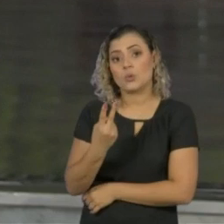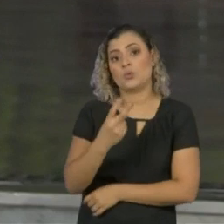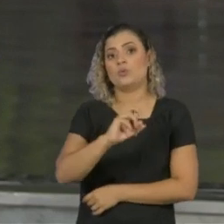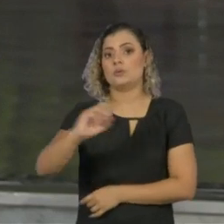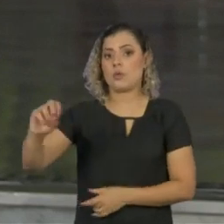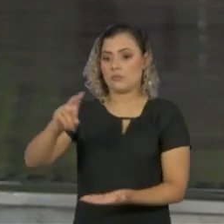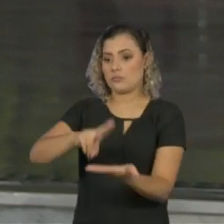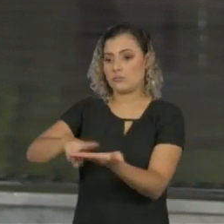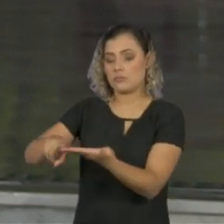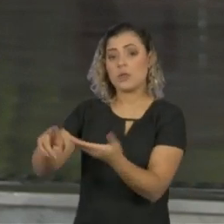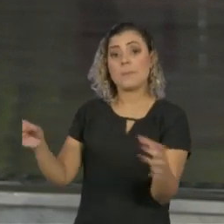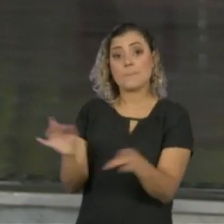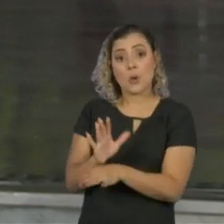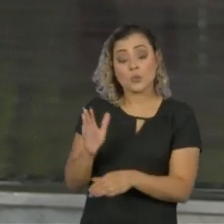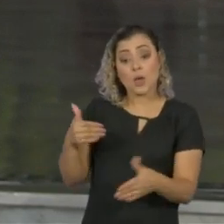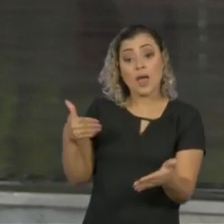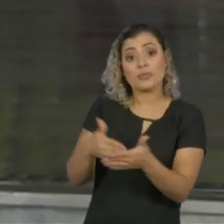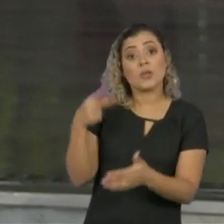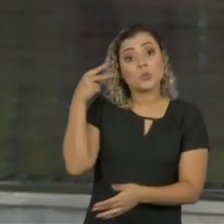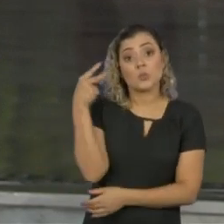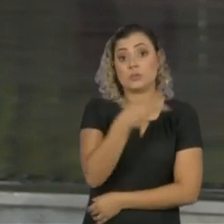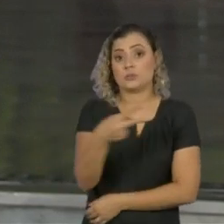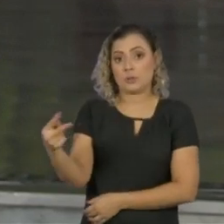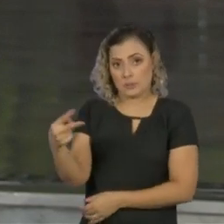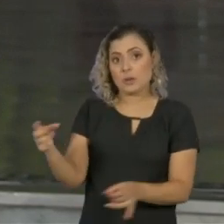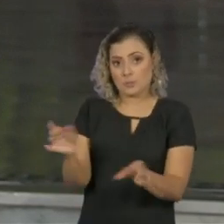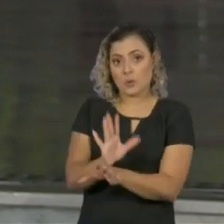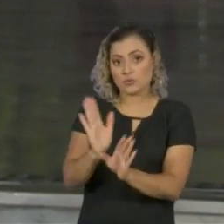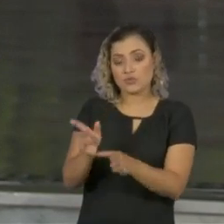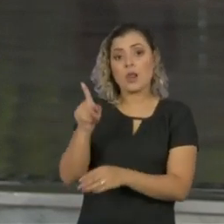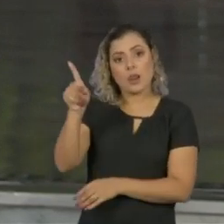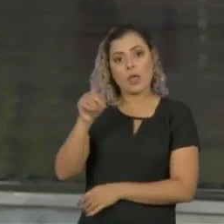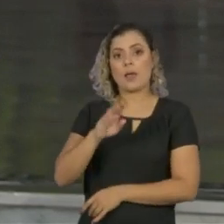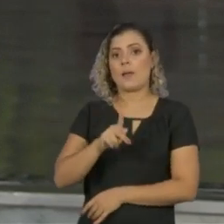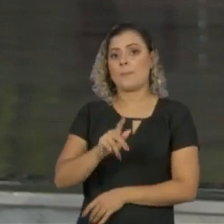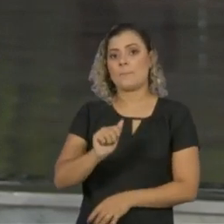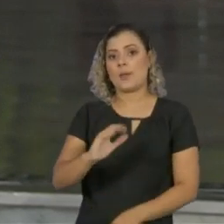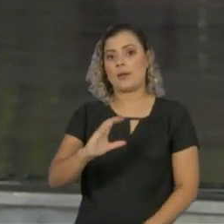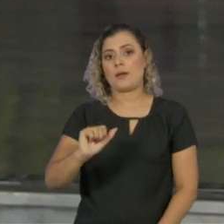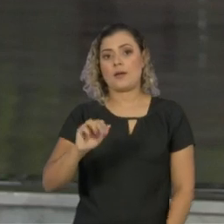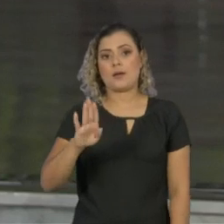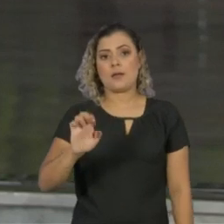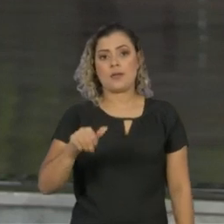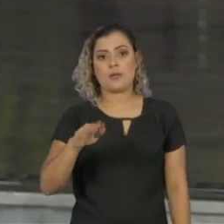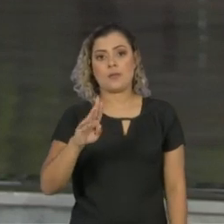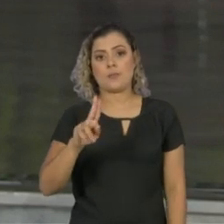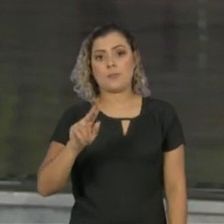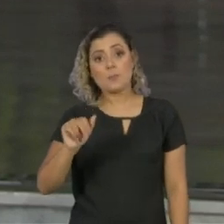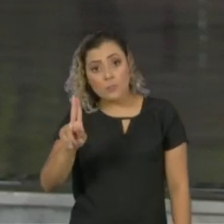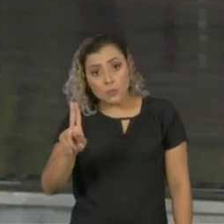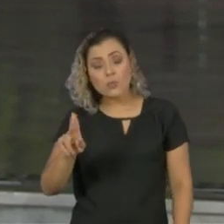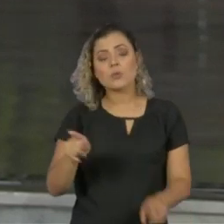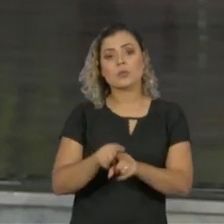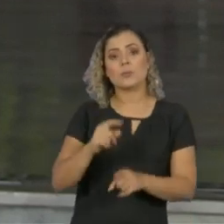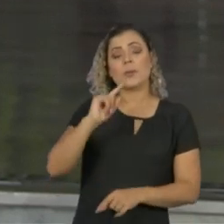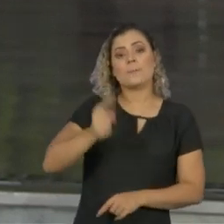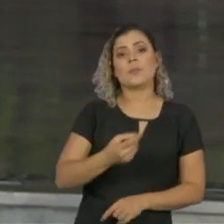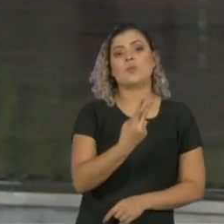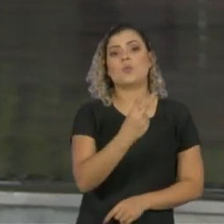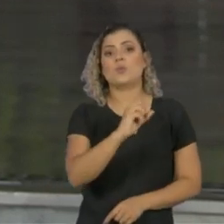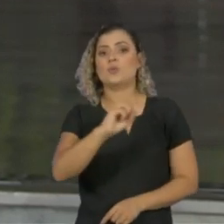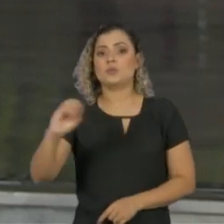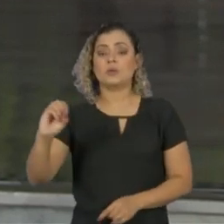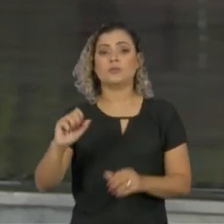que devem ficar prontos em até 2 semanas lá no Pacaembu e mais 1.800 lá no